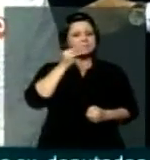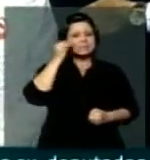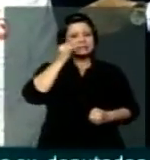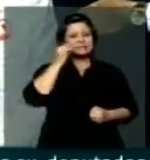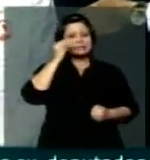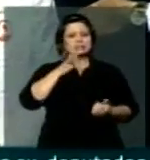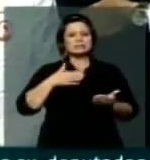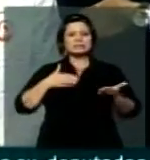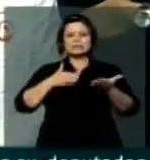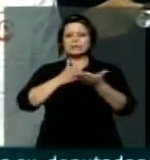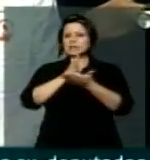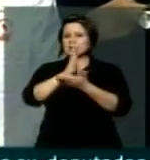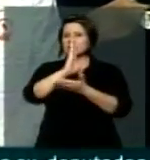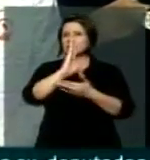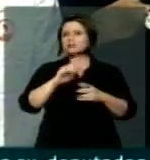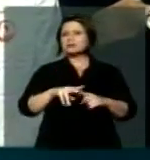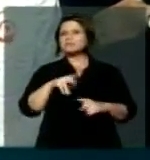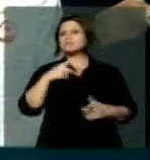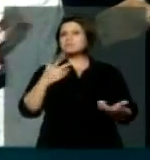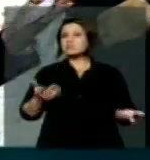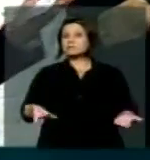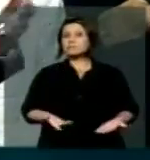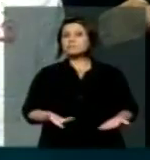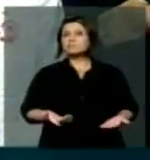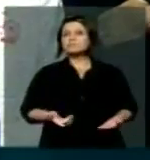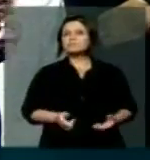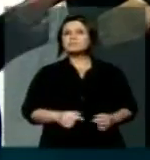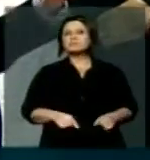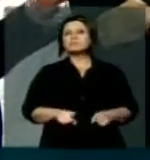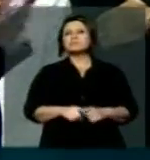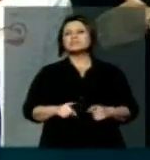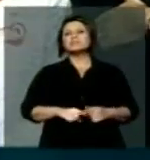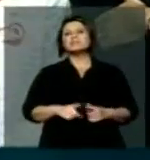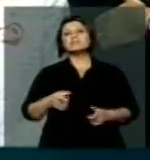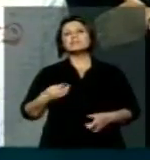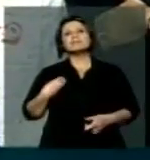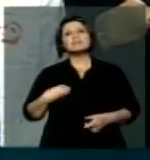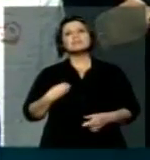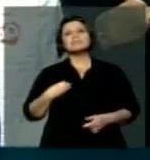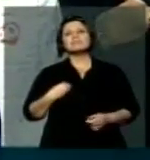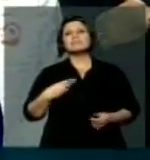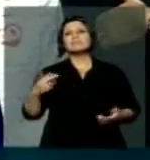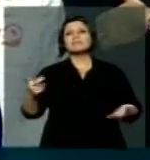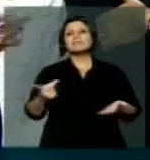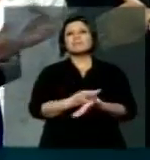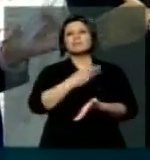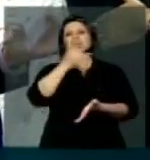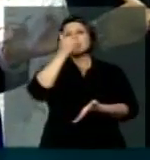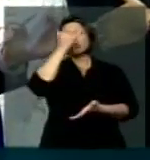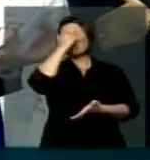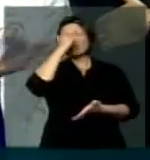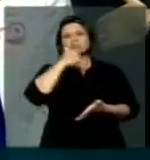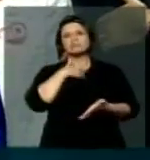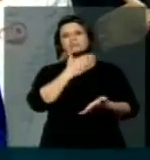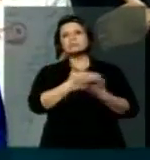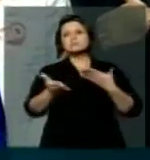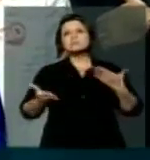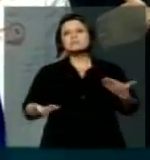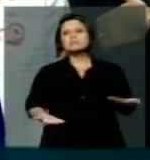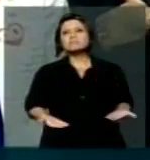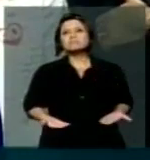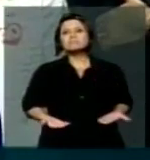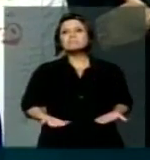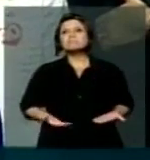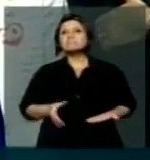testado, aprovado, Paulo Câmara, e chegarmos nessa quadra da vida e nos defrontarmos com o